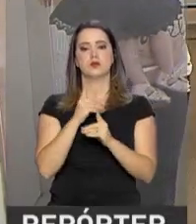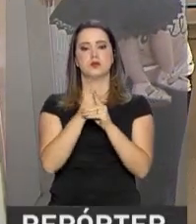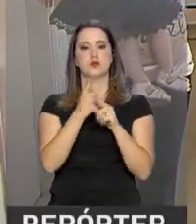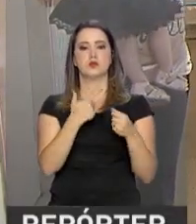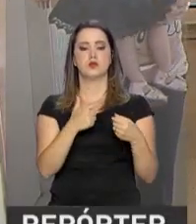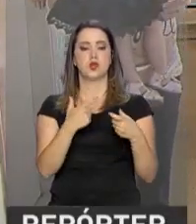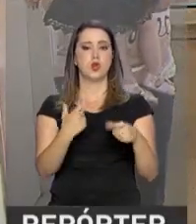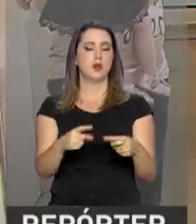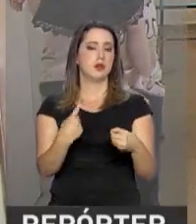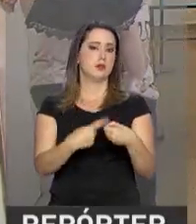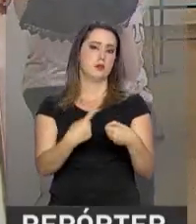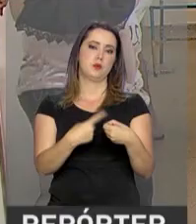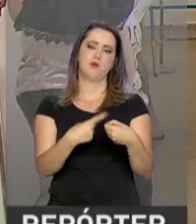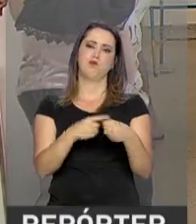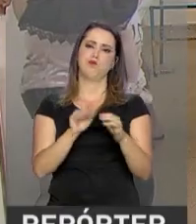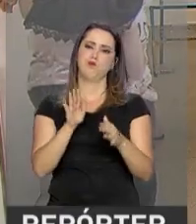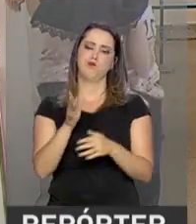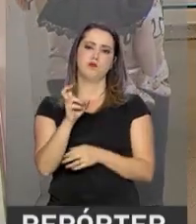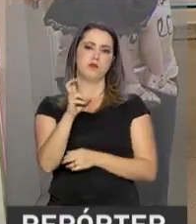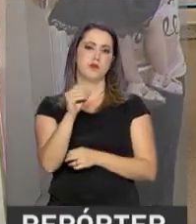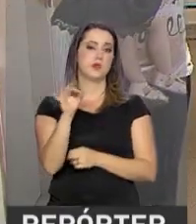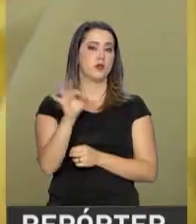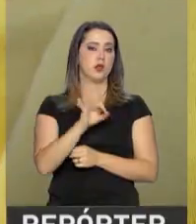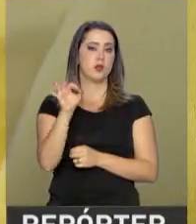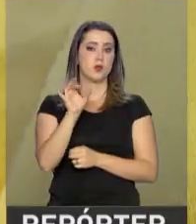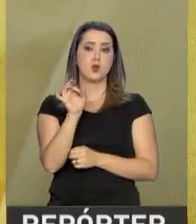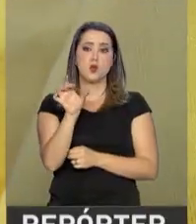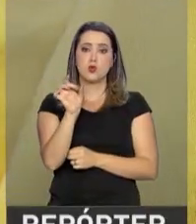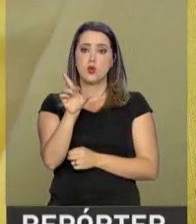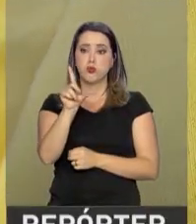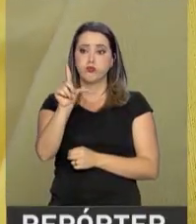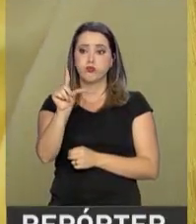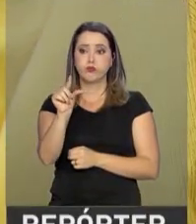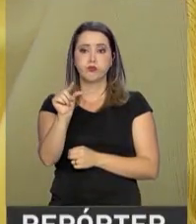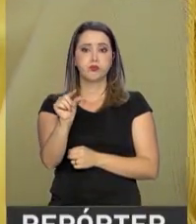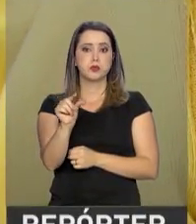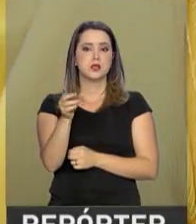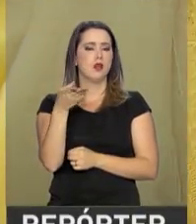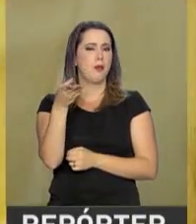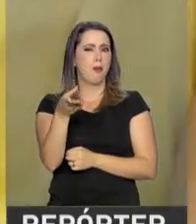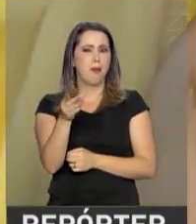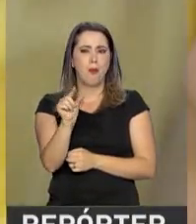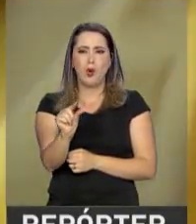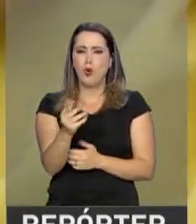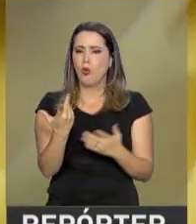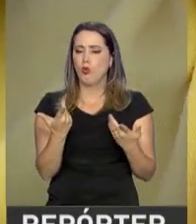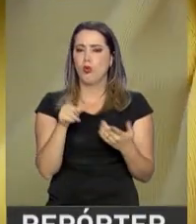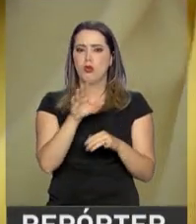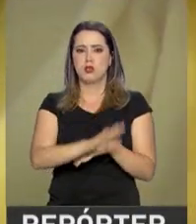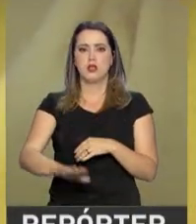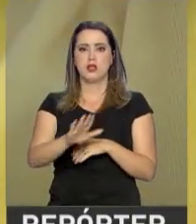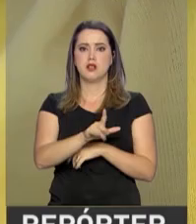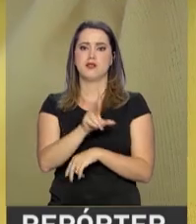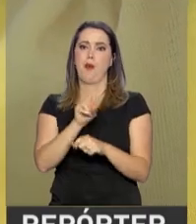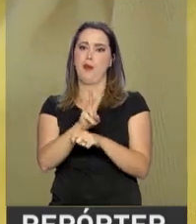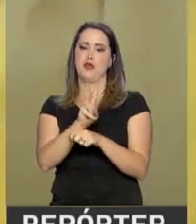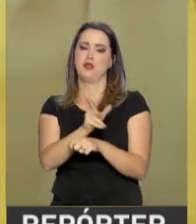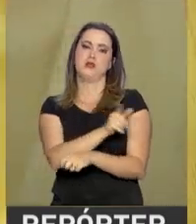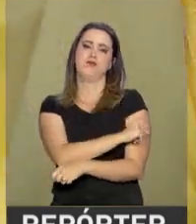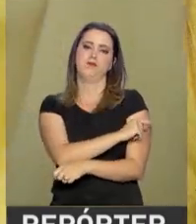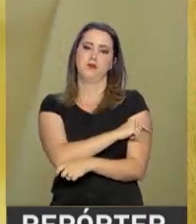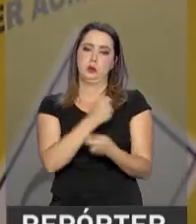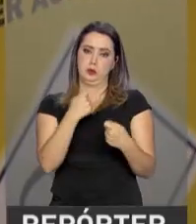municípios com uma cobertura em torno de 50% ou 6 50% as crianças daquele municípios não foram devidamente